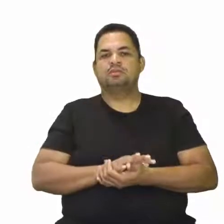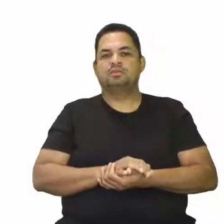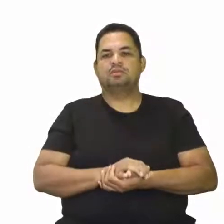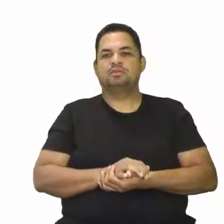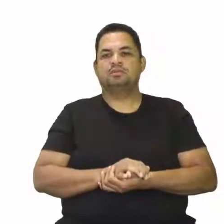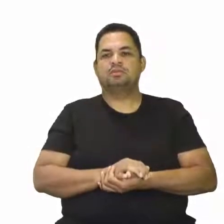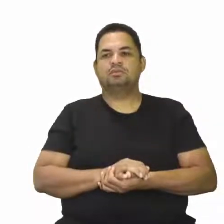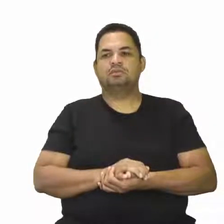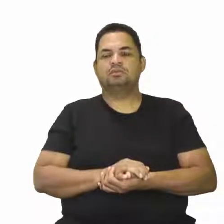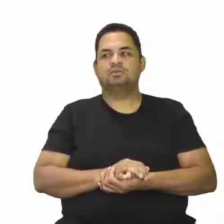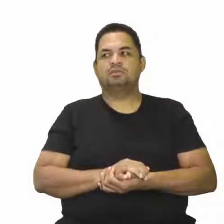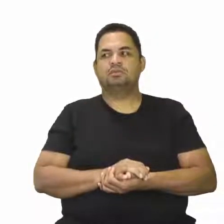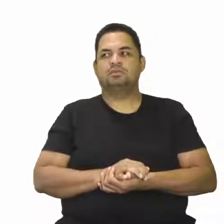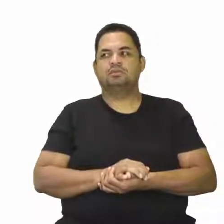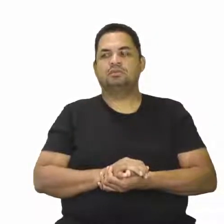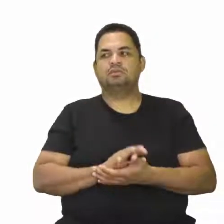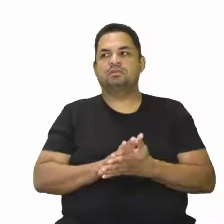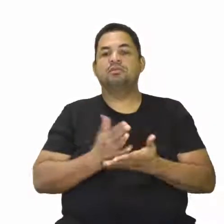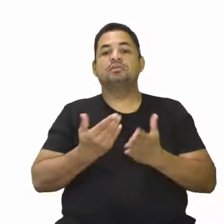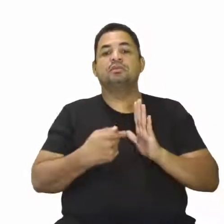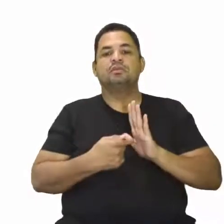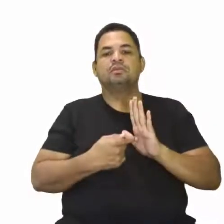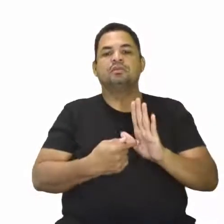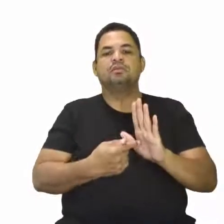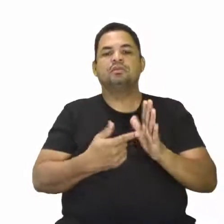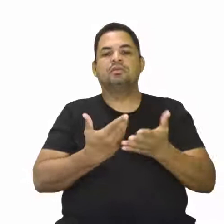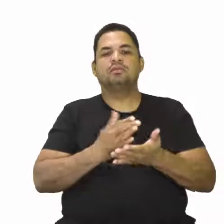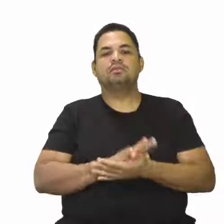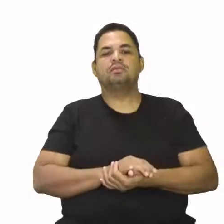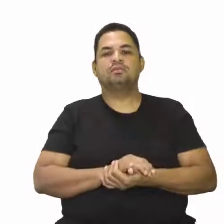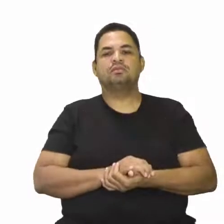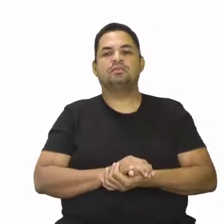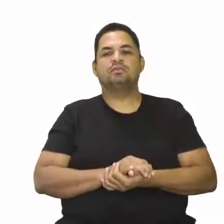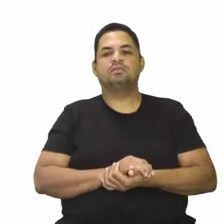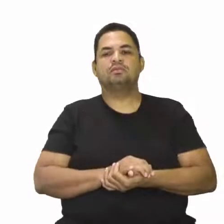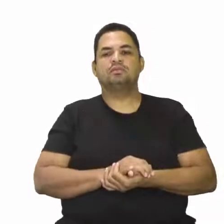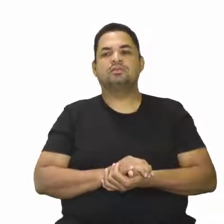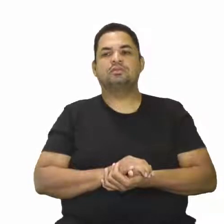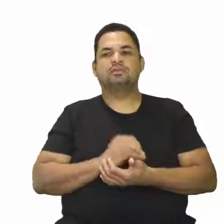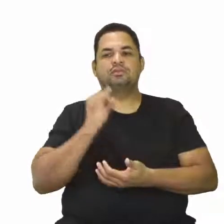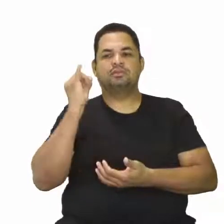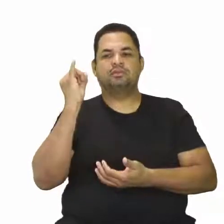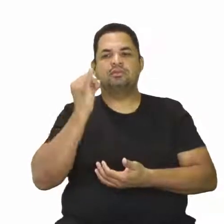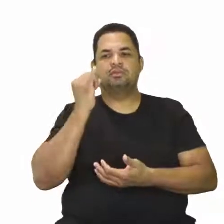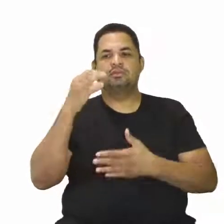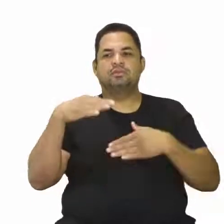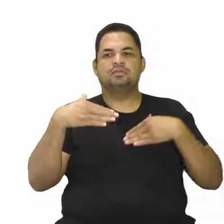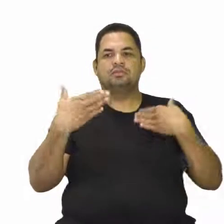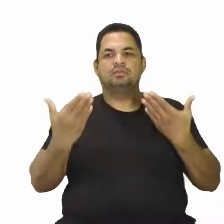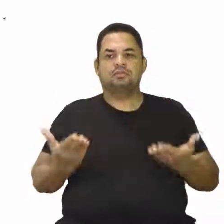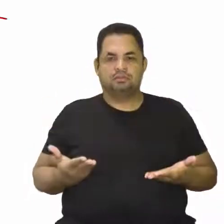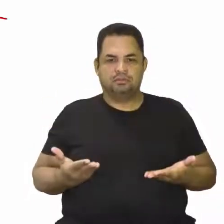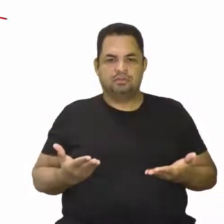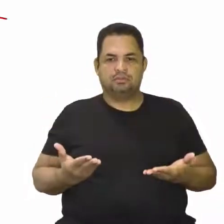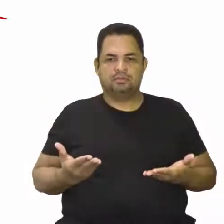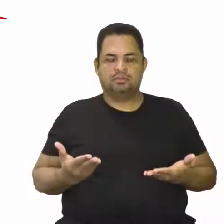Esses advérbios, eles vão fornecer as seguintes informações: quando,